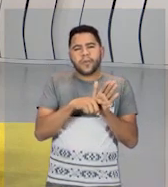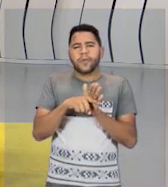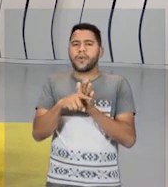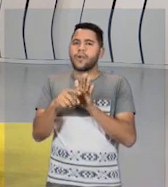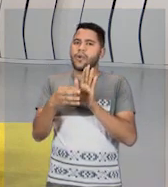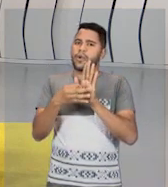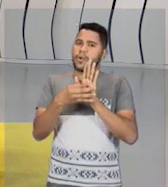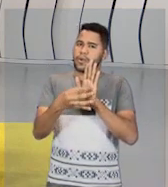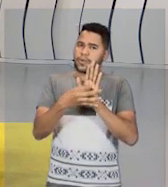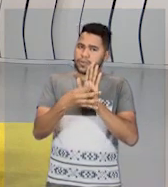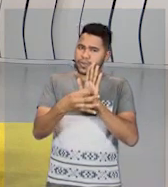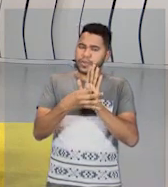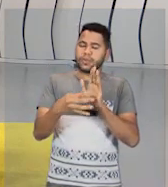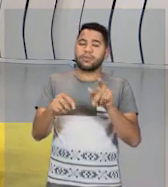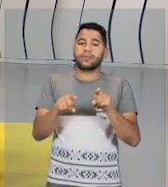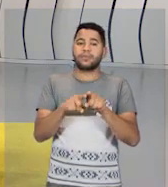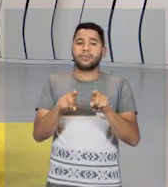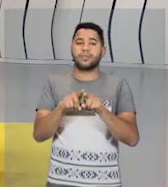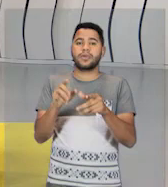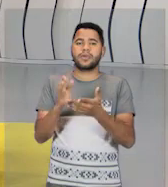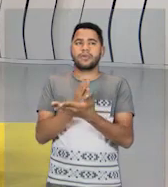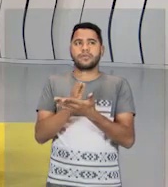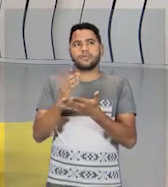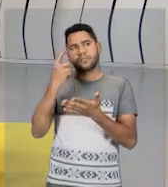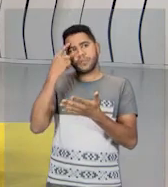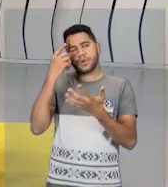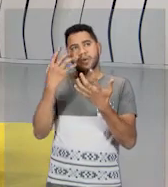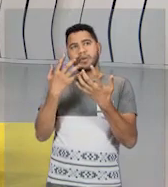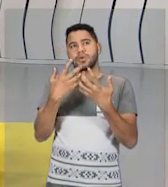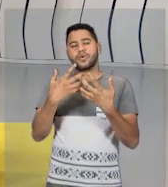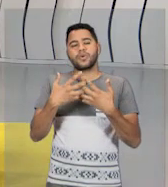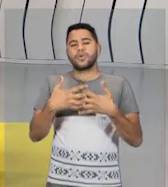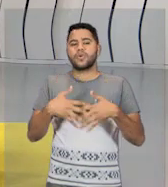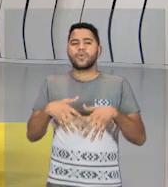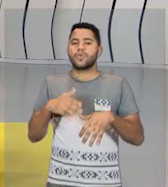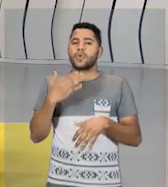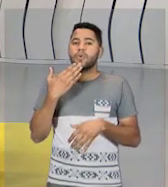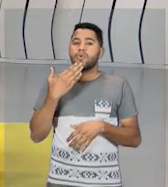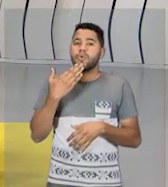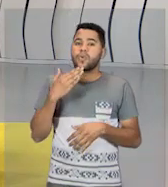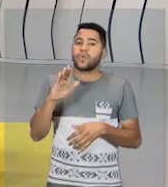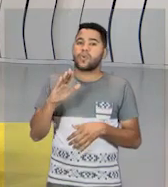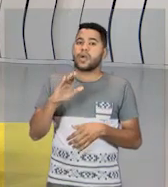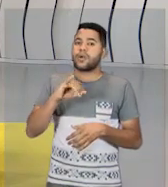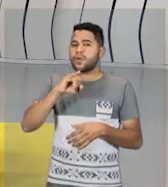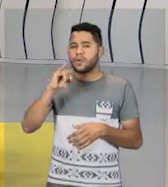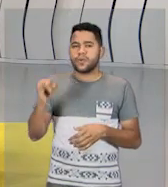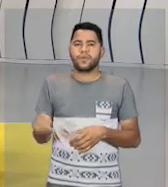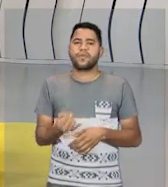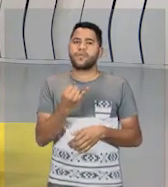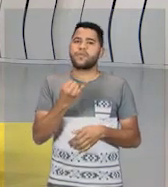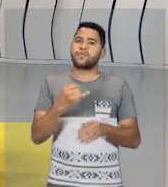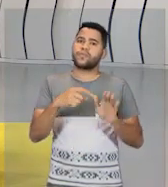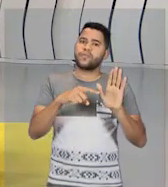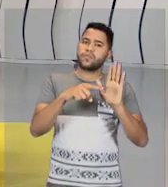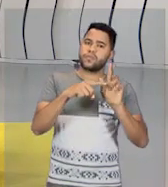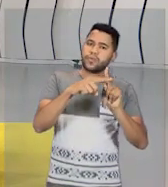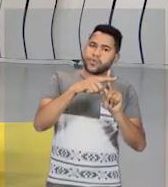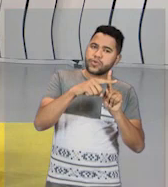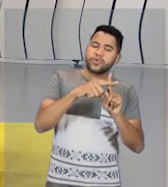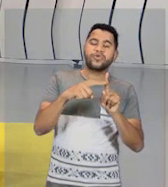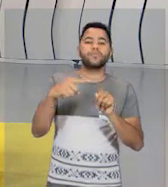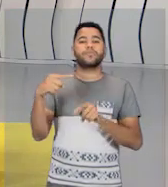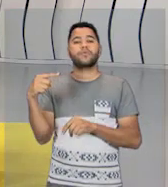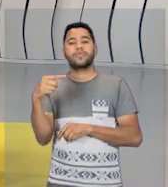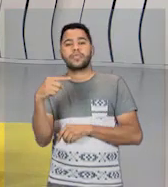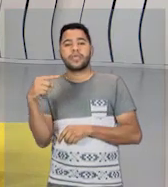de opinião e algumas reflexões sobre quais serão as vantagens e desvantagens de ser